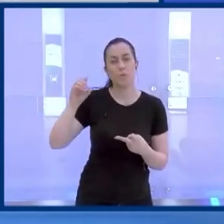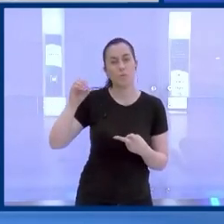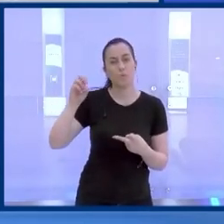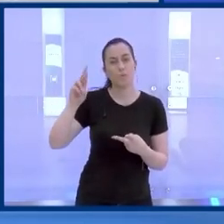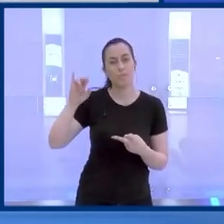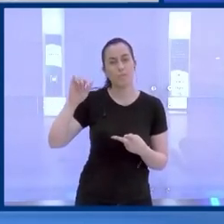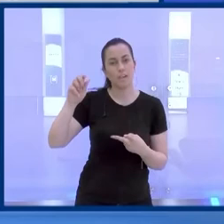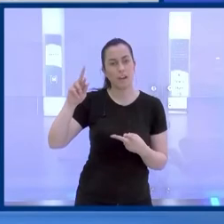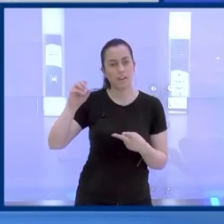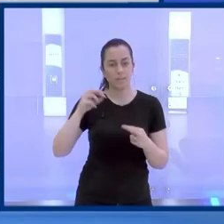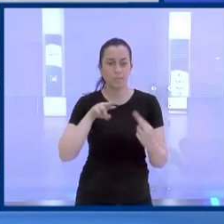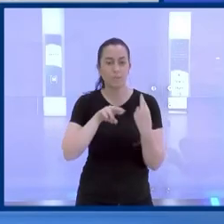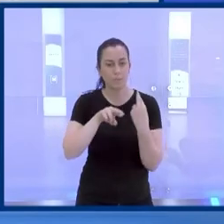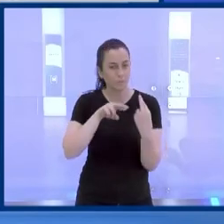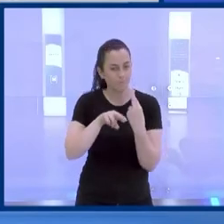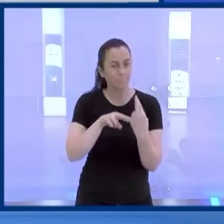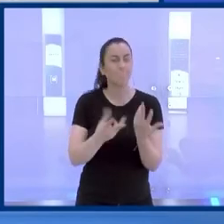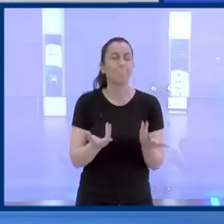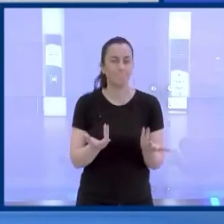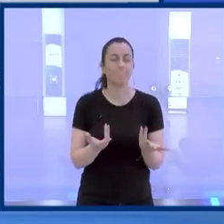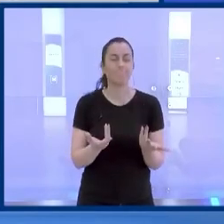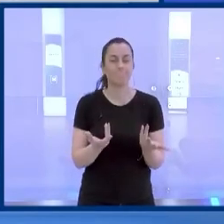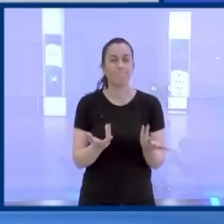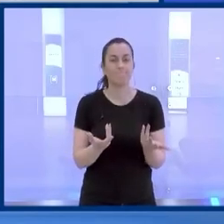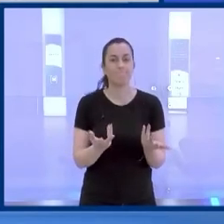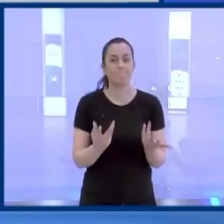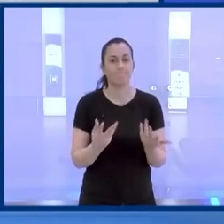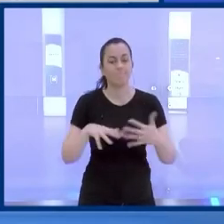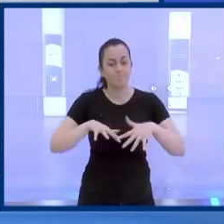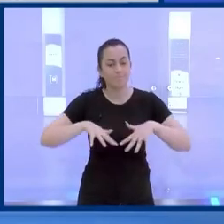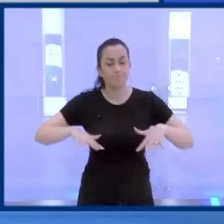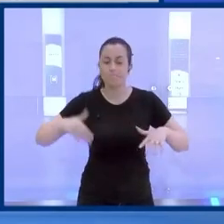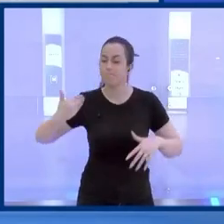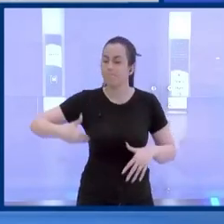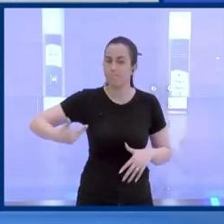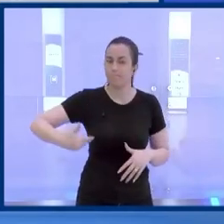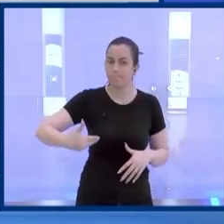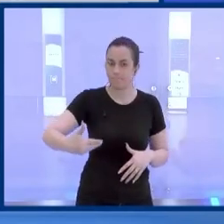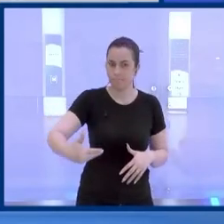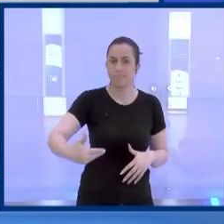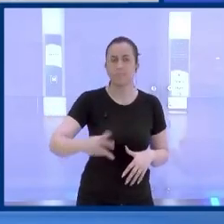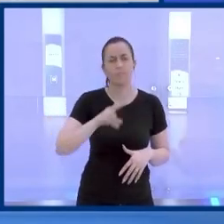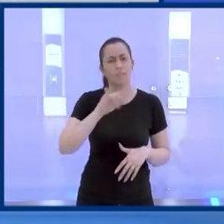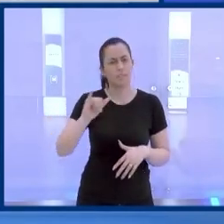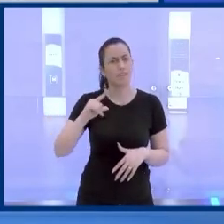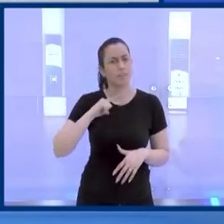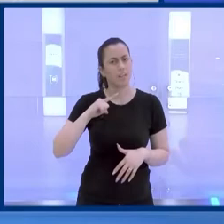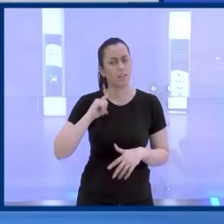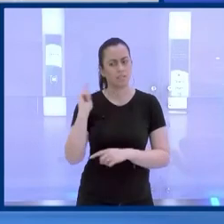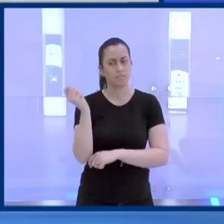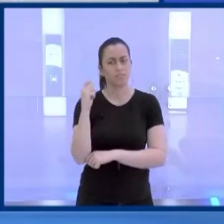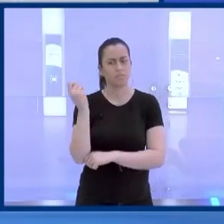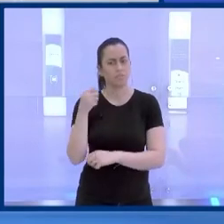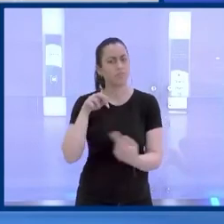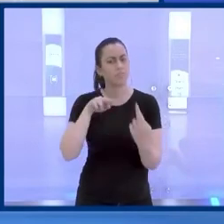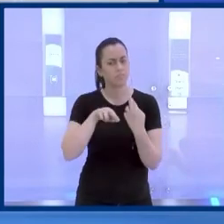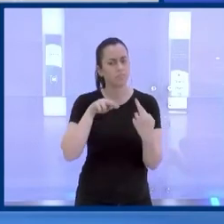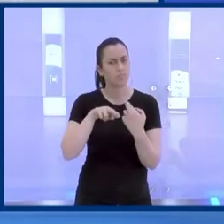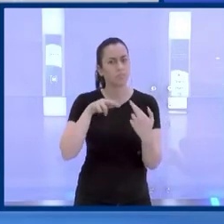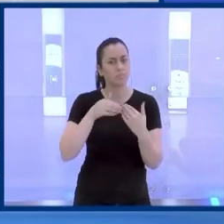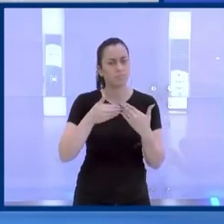em breve, além dos editais, temos leilões do sistema de rodovias do Rio Grande do Sul, mais de